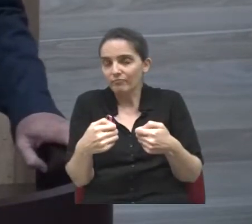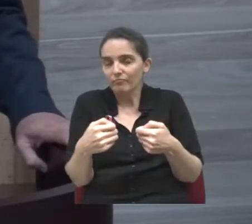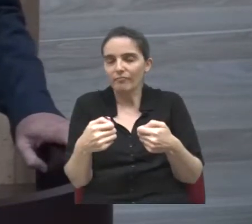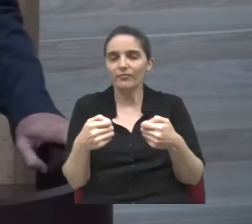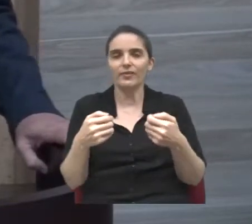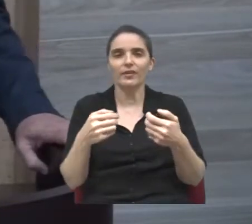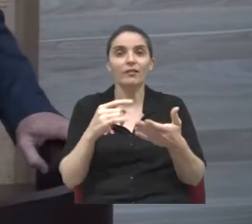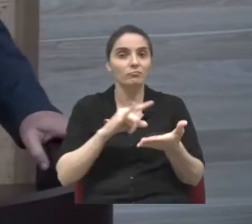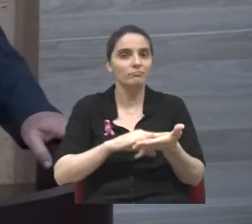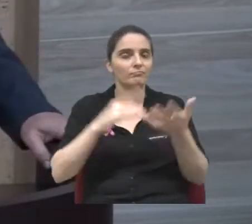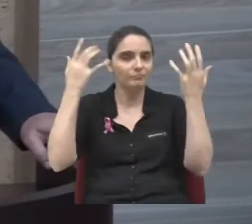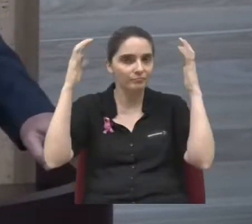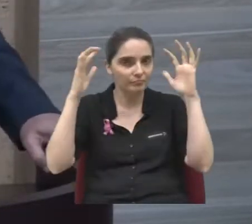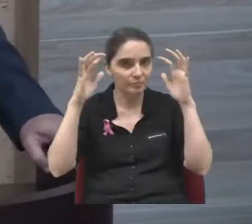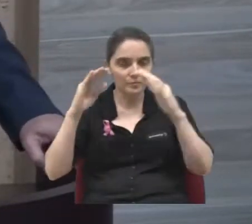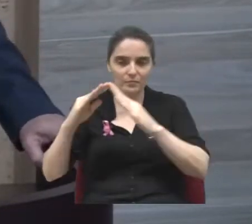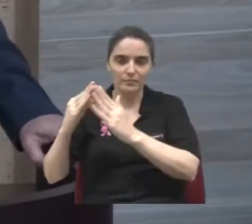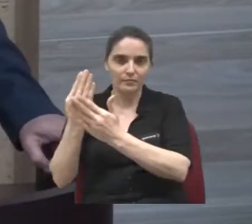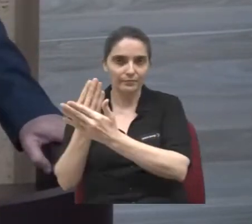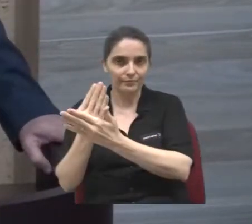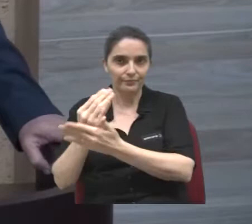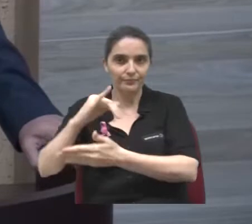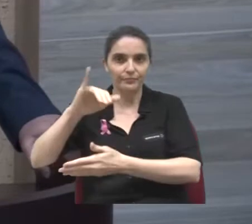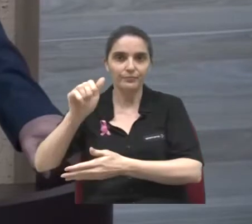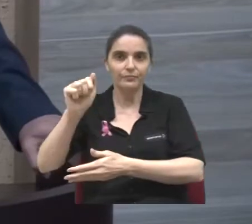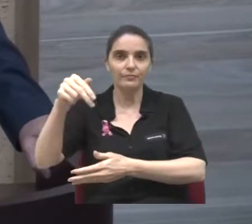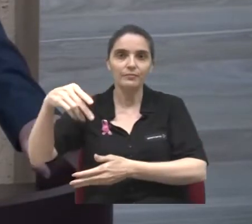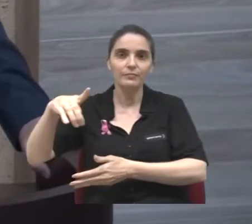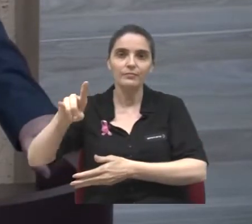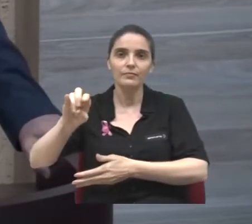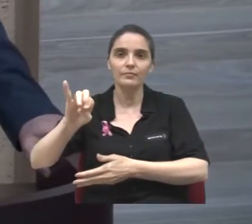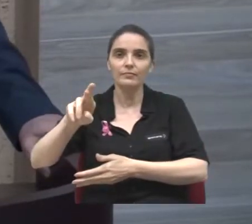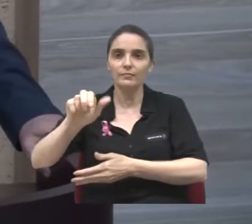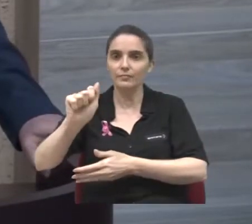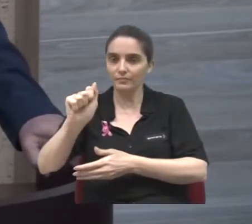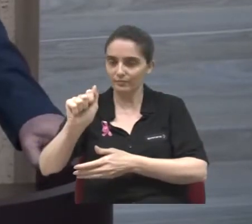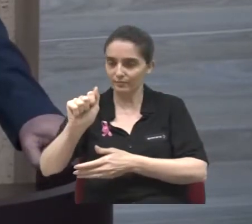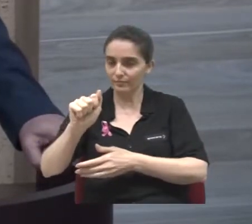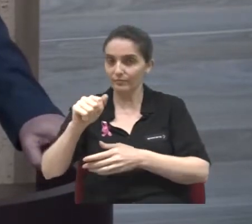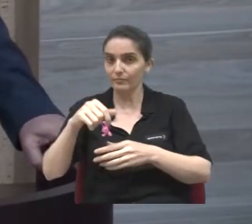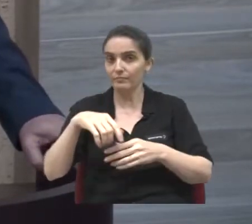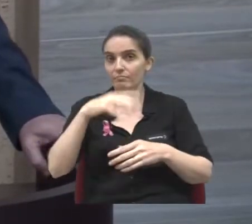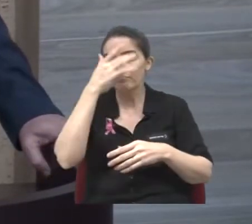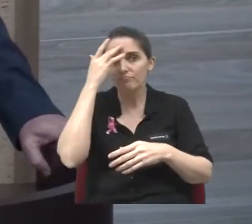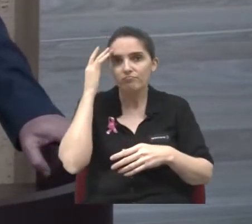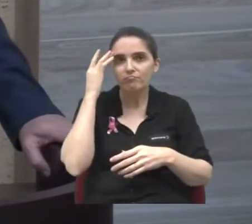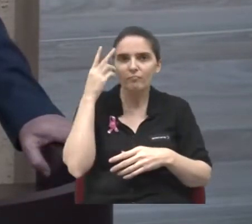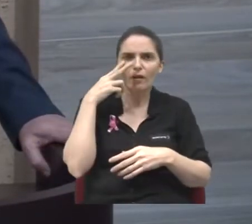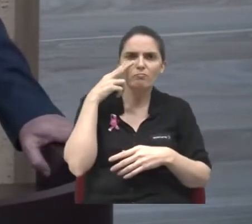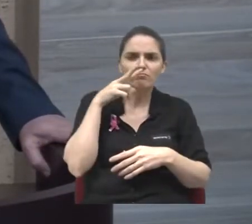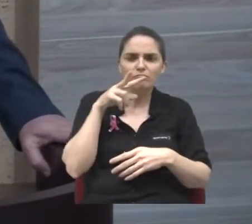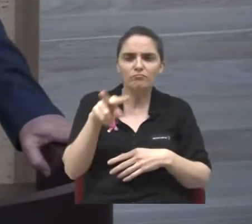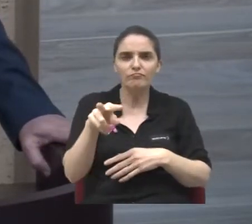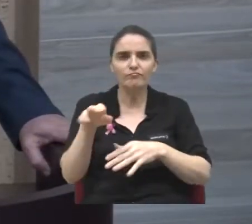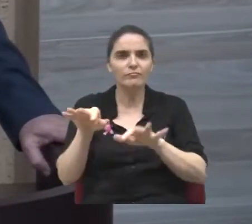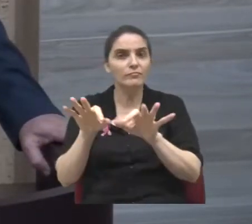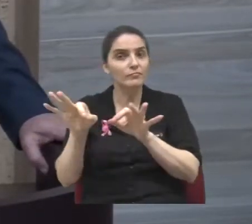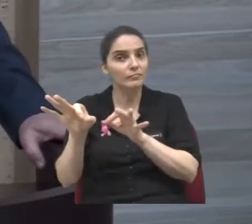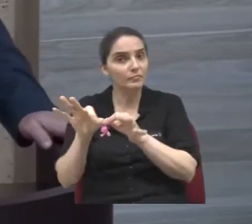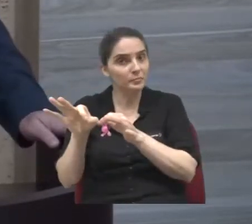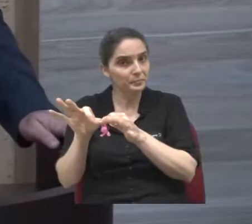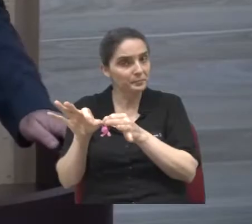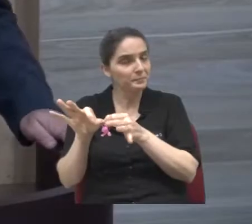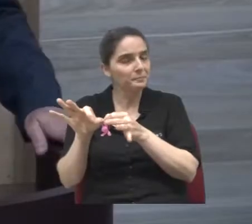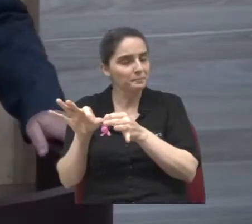Colégio Jandira, para poder dar visibilidade, para poder dar ênfase ao trabalho que tem sido